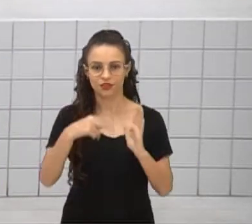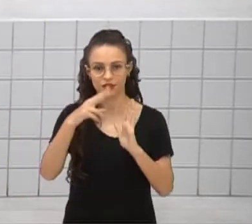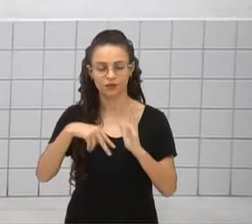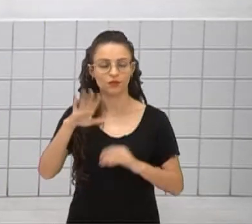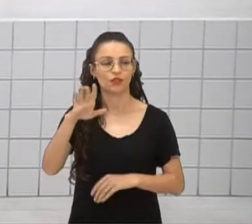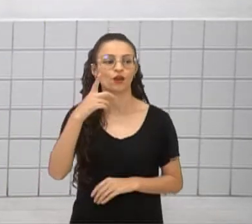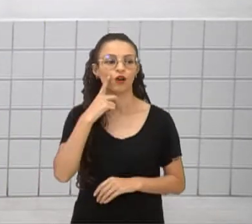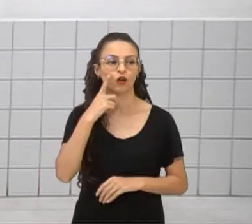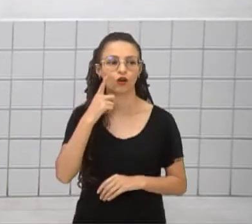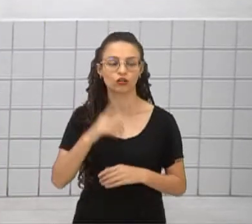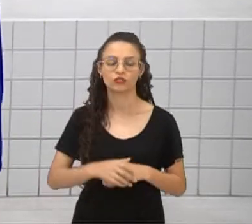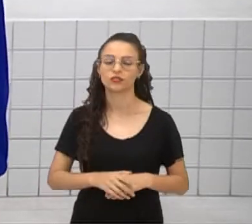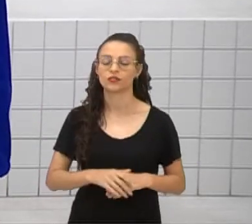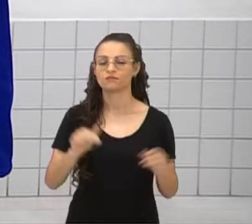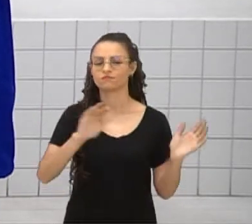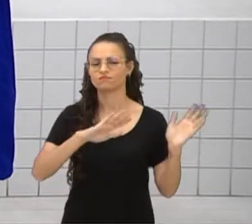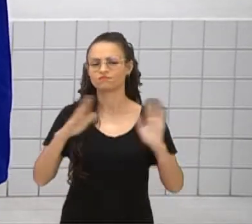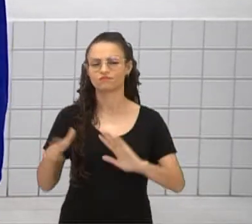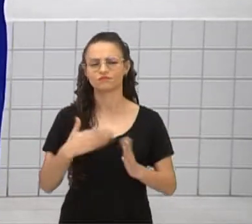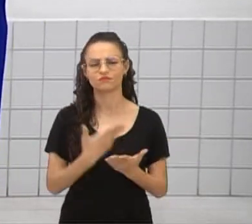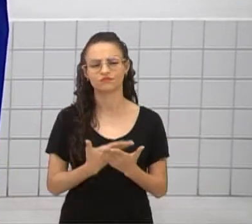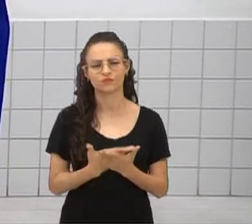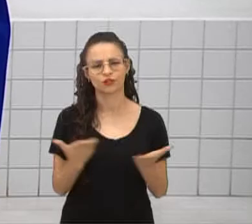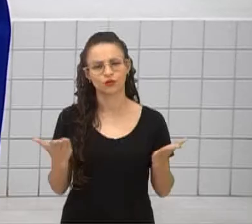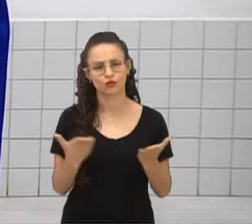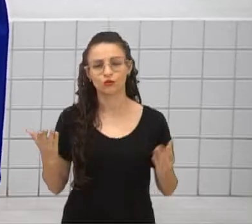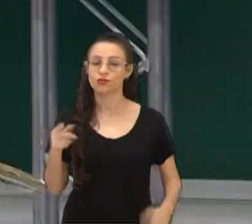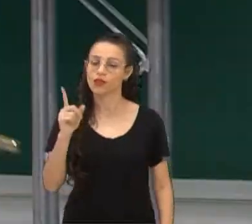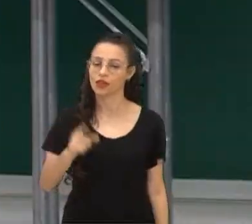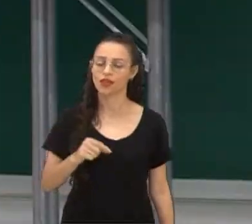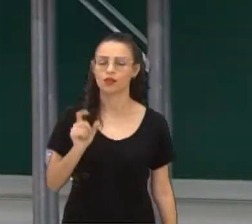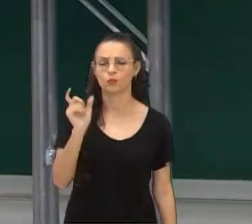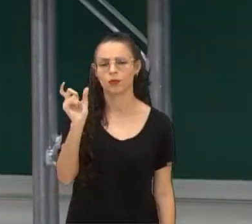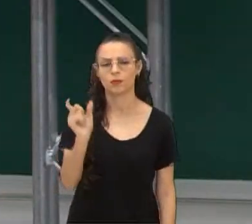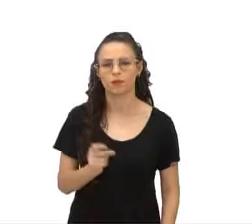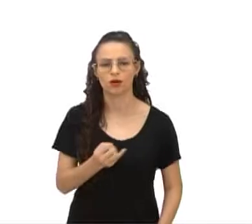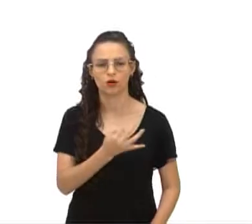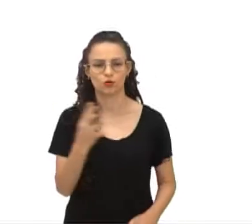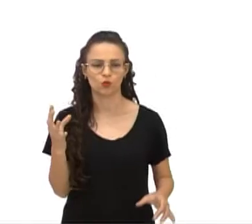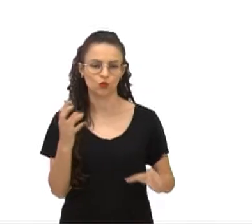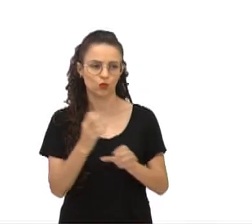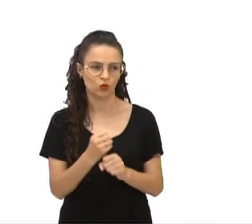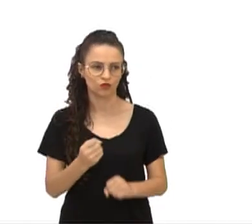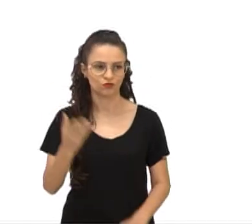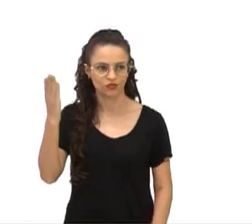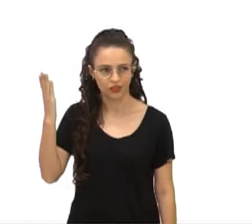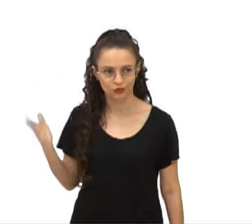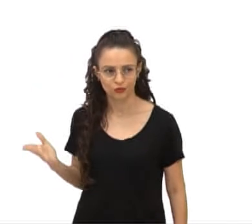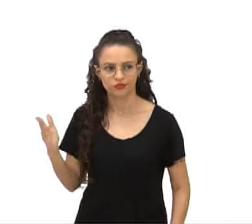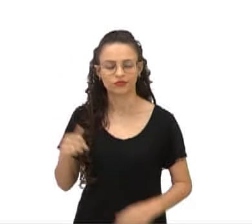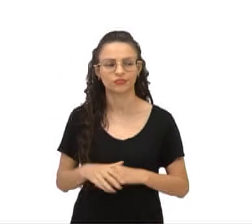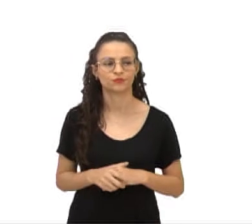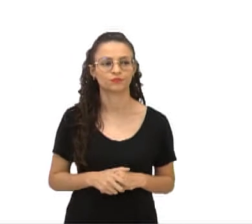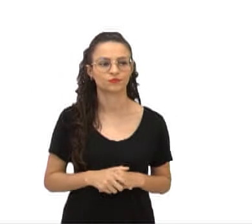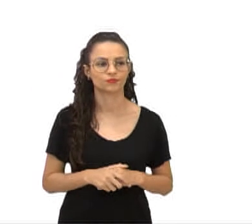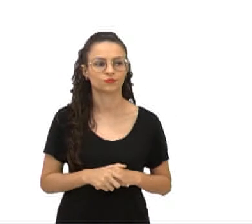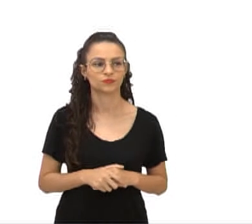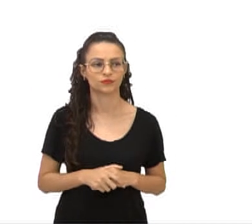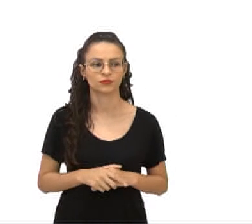gostaria de ler então que nos vivos hoje pessoal os quantificadores né Mary e Max ele